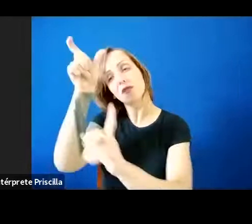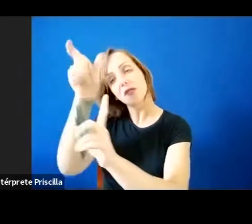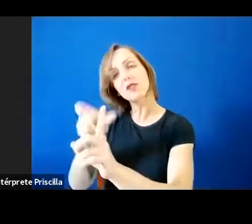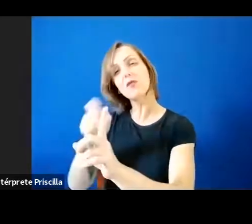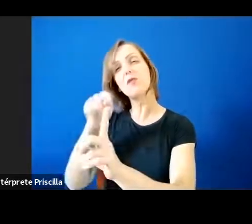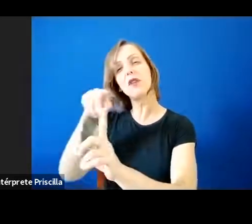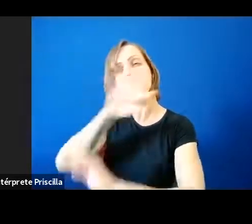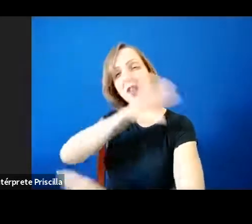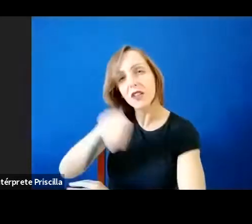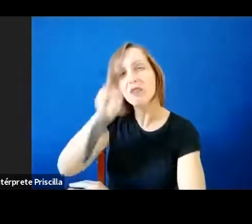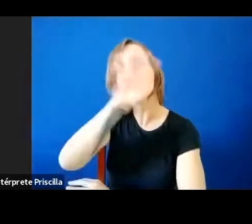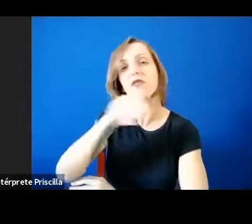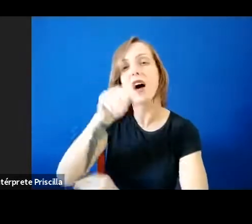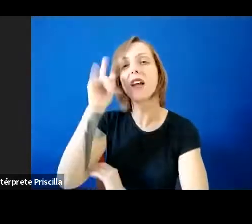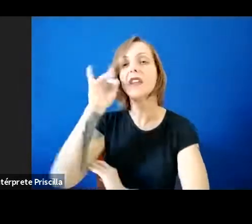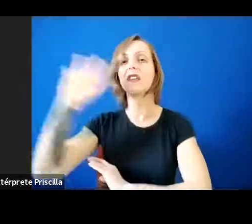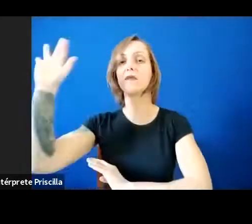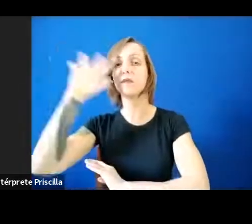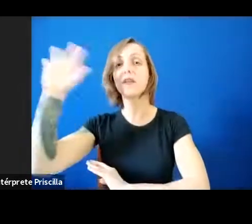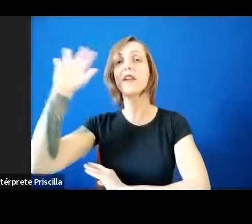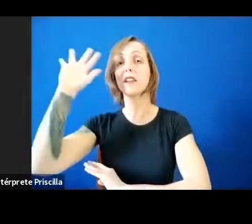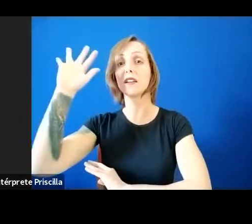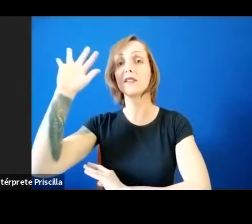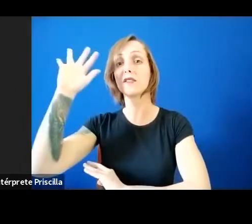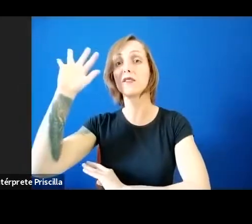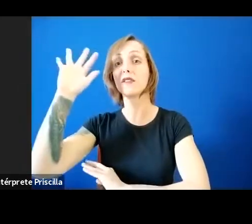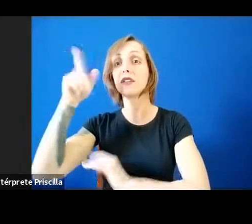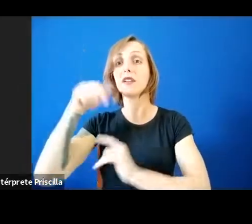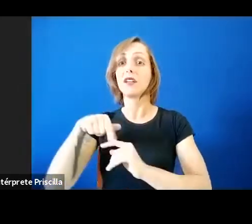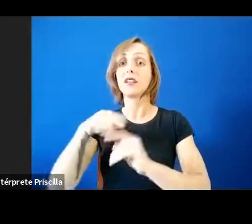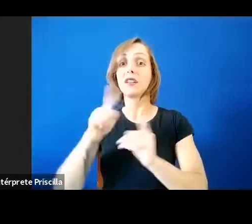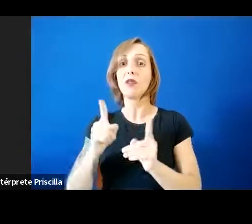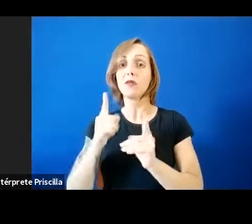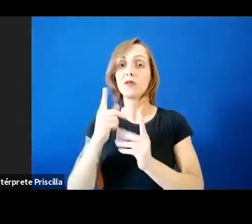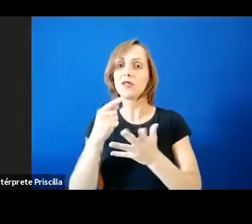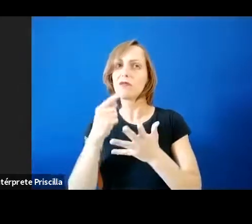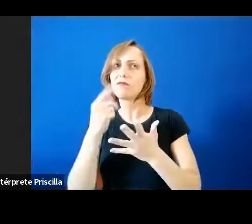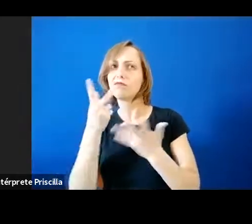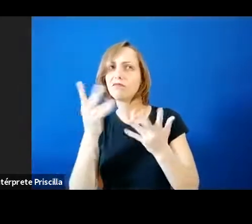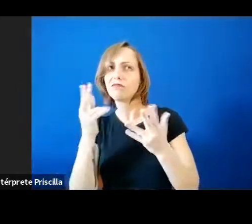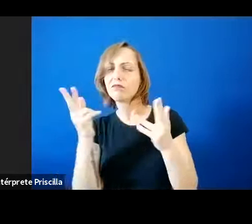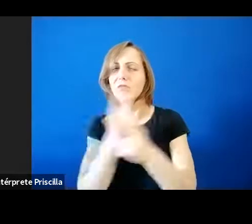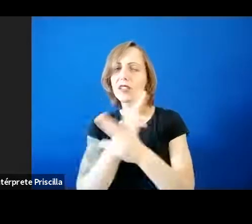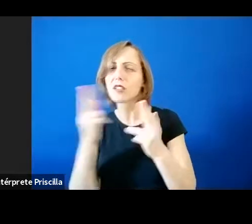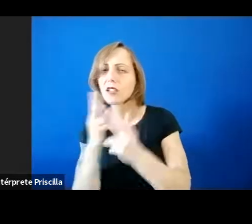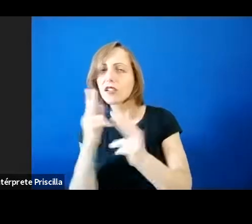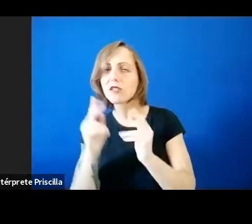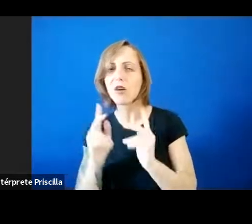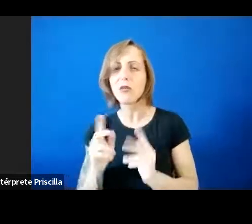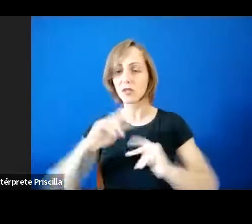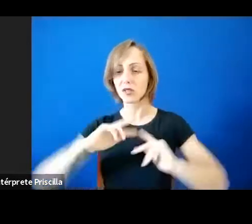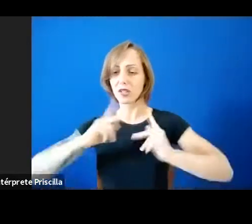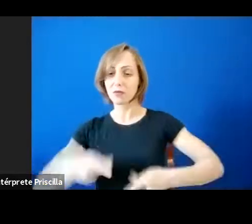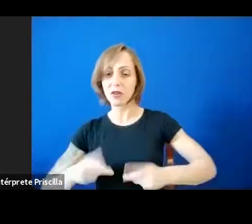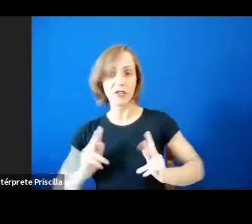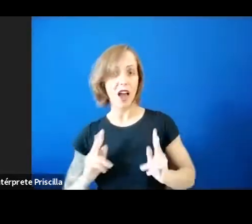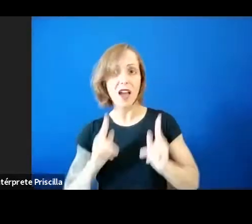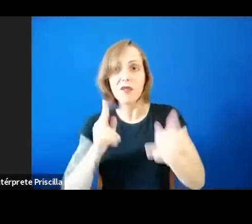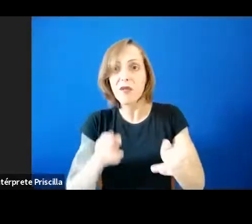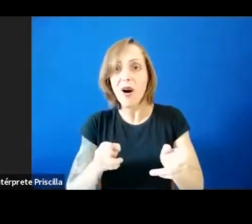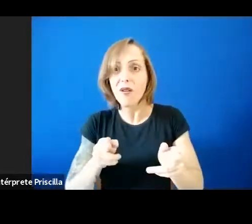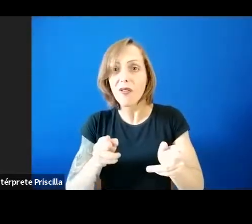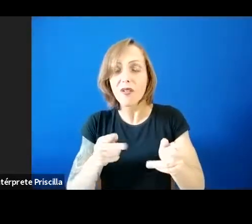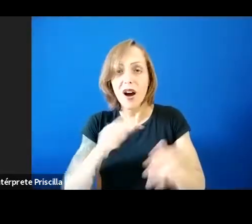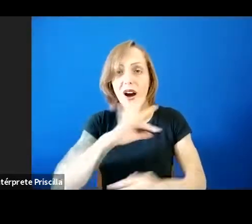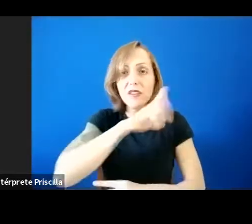plantas, os animais, nós também viemos dessa mesma natureza. E aí, então, mas nós temos um poder, que é o poder de